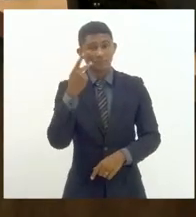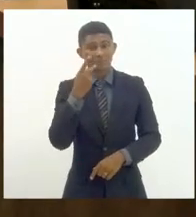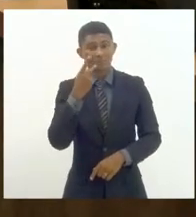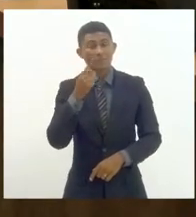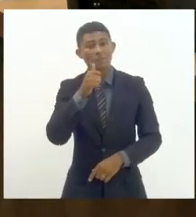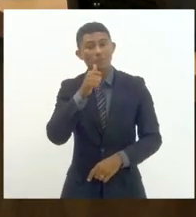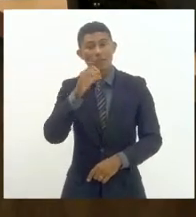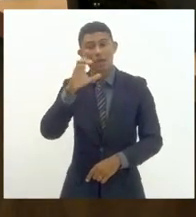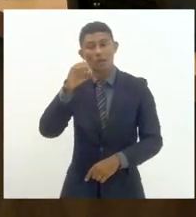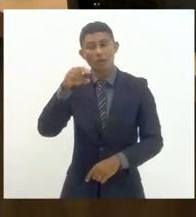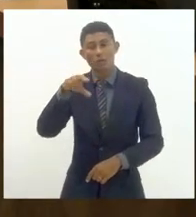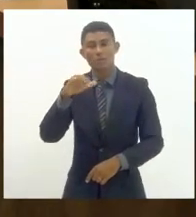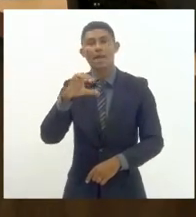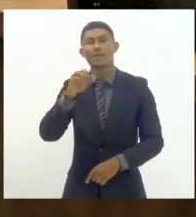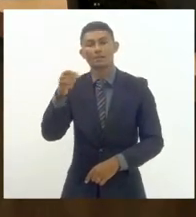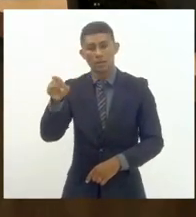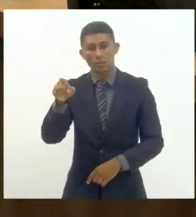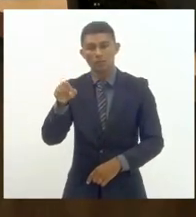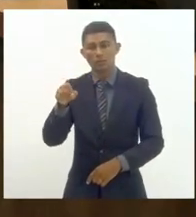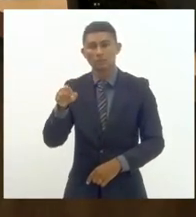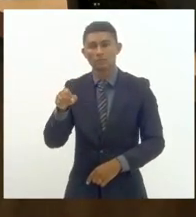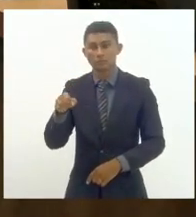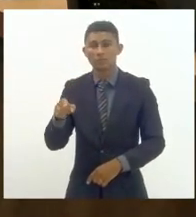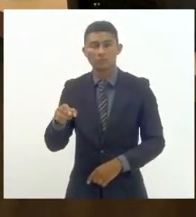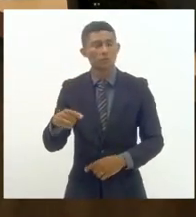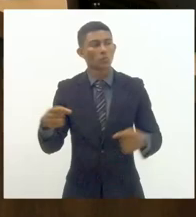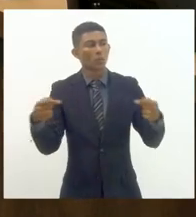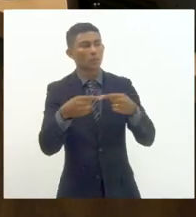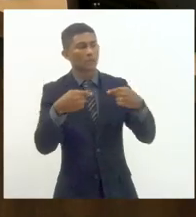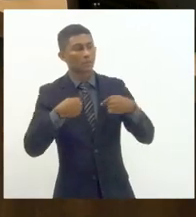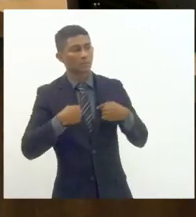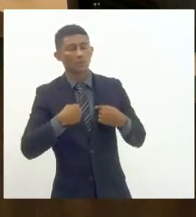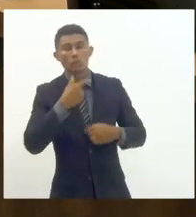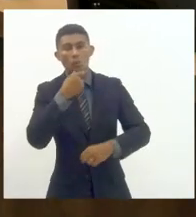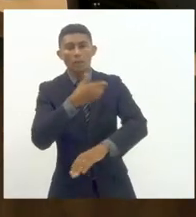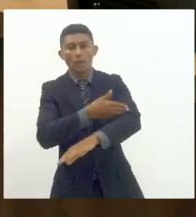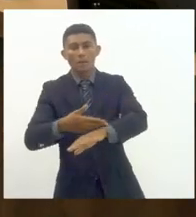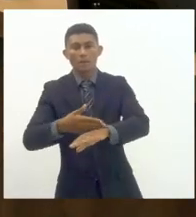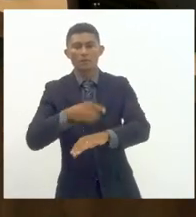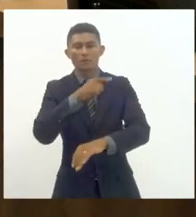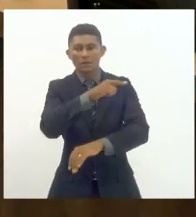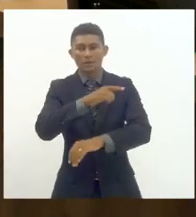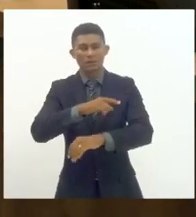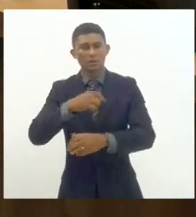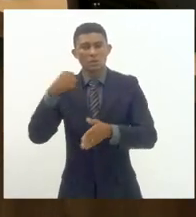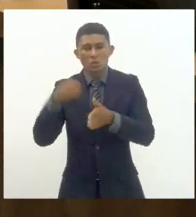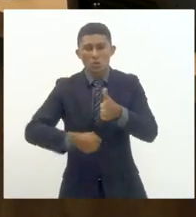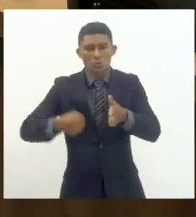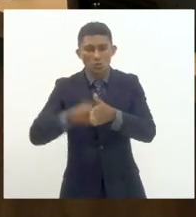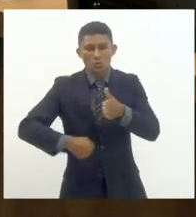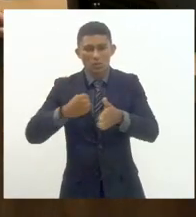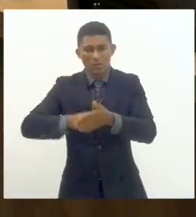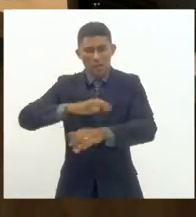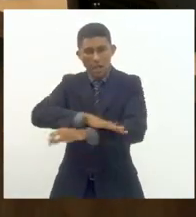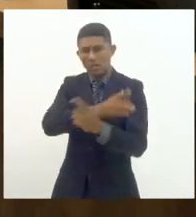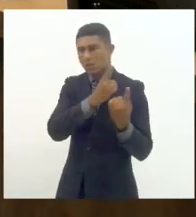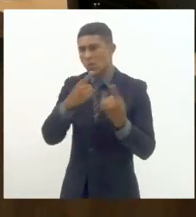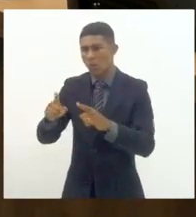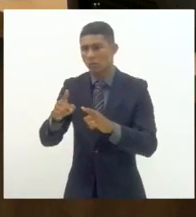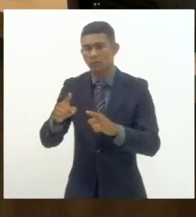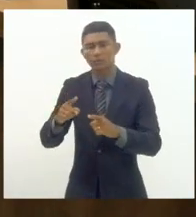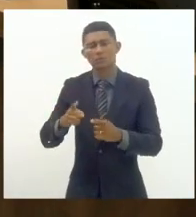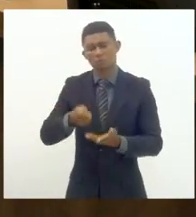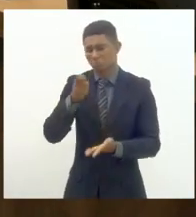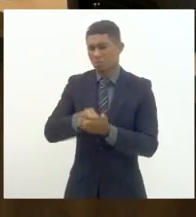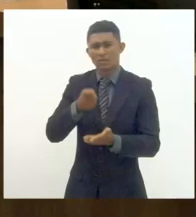Conceição Evaristo, isso se aplica a mim. Quando um homem branco faz a luta antirracista, não faz mais do que a sua obrigação. Eu não faço mais